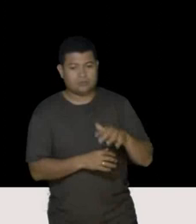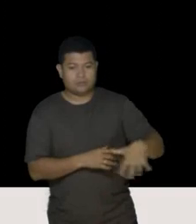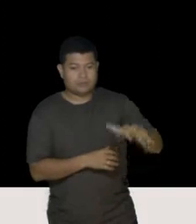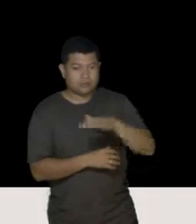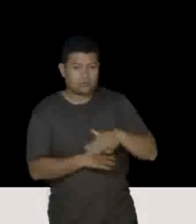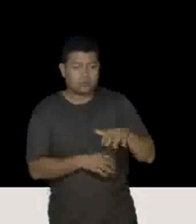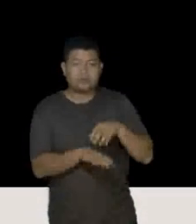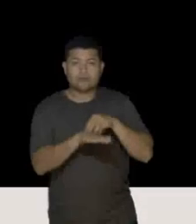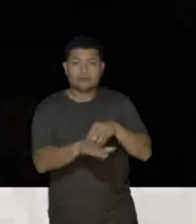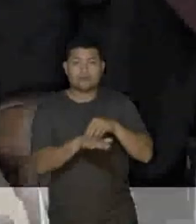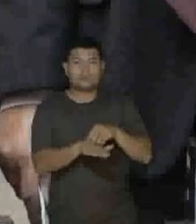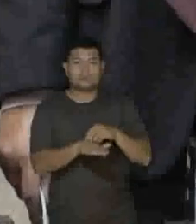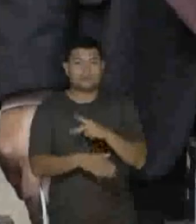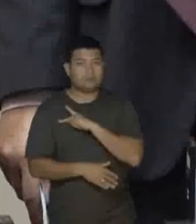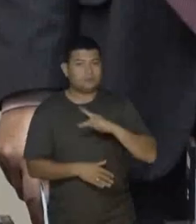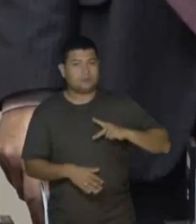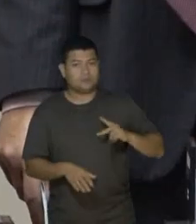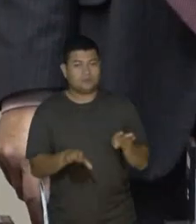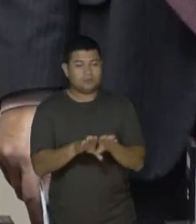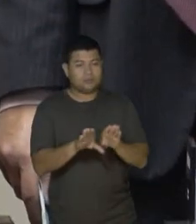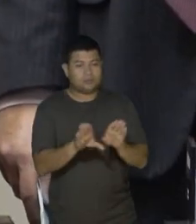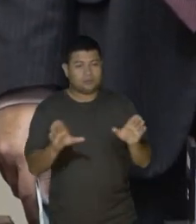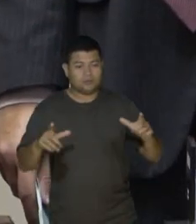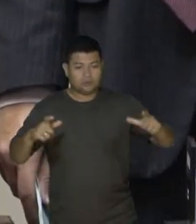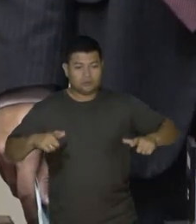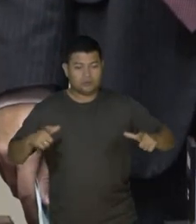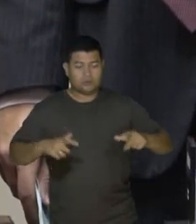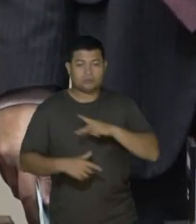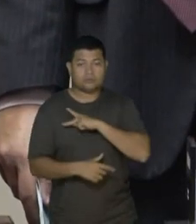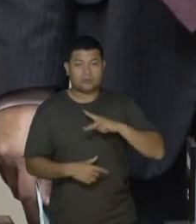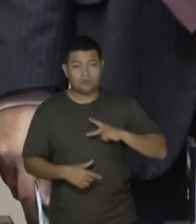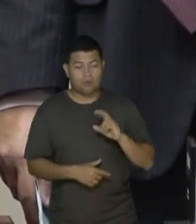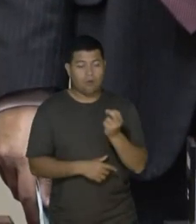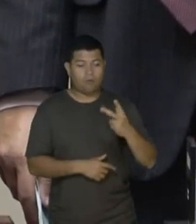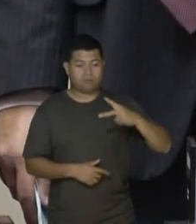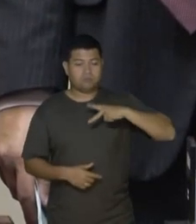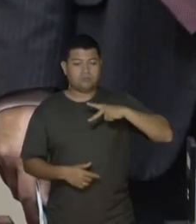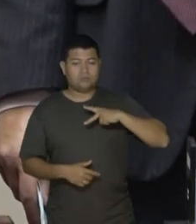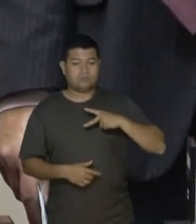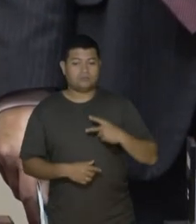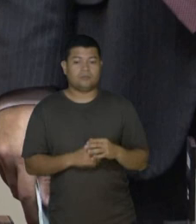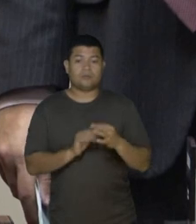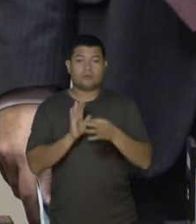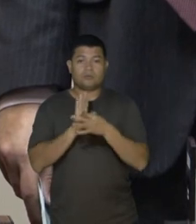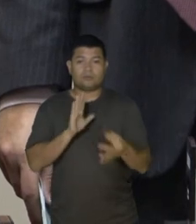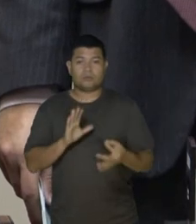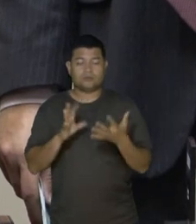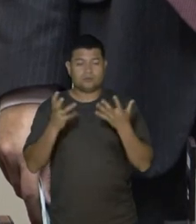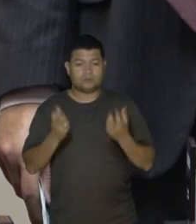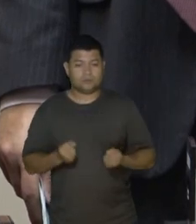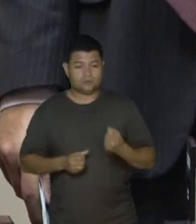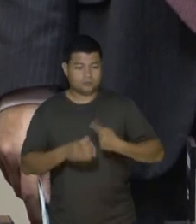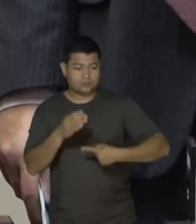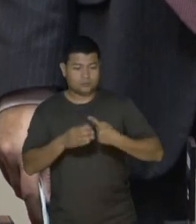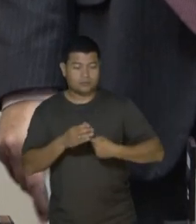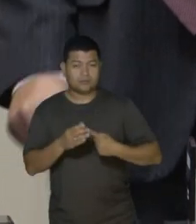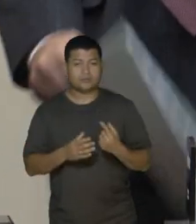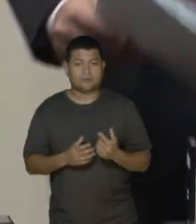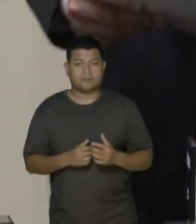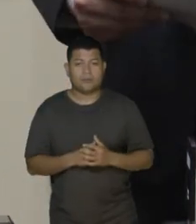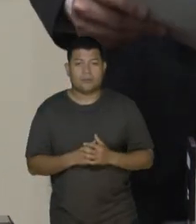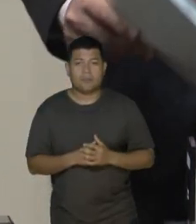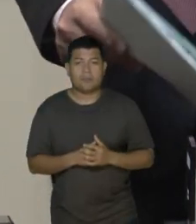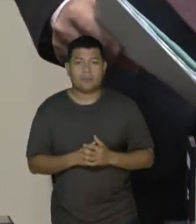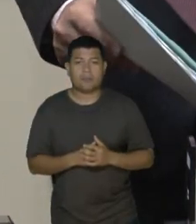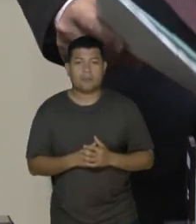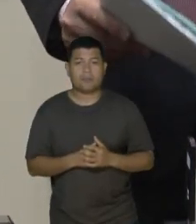espaços públicos e estabelecimentos públicos e privados. Os pareceres das comissões são favoráveis. Em discussão, não havendo...